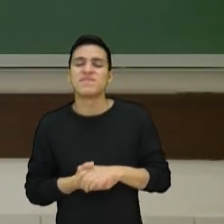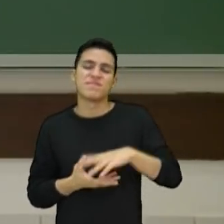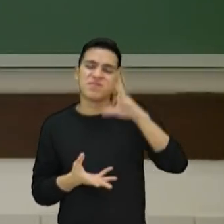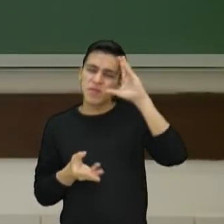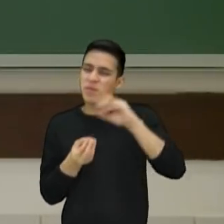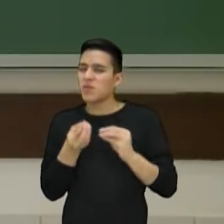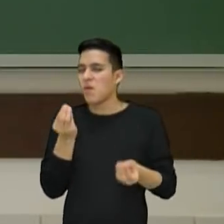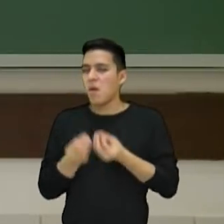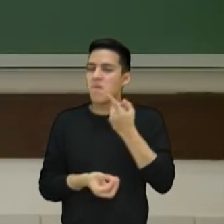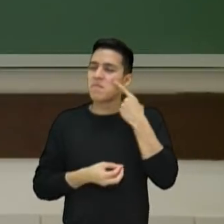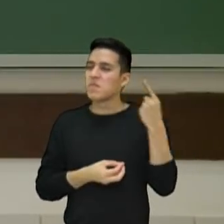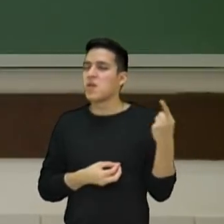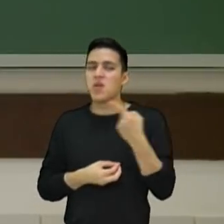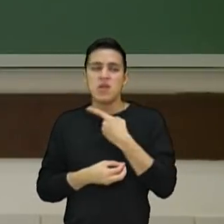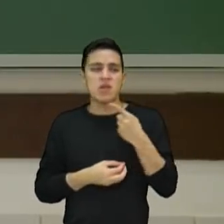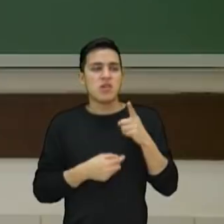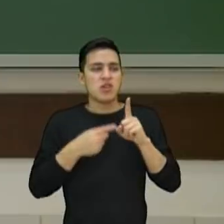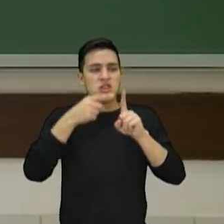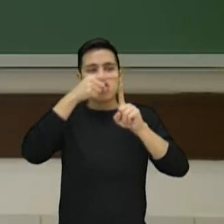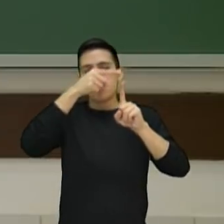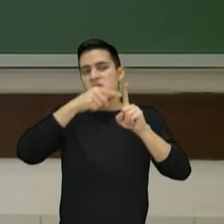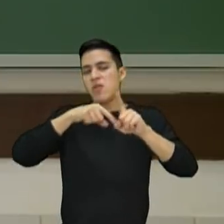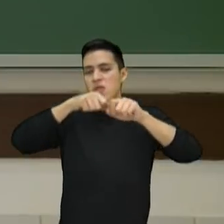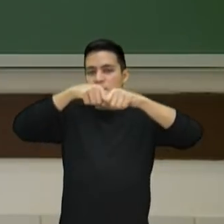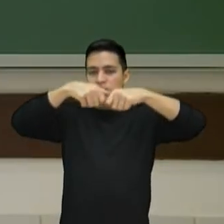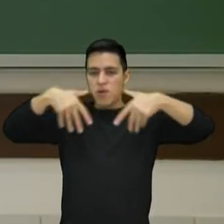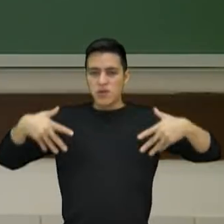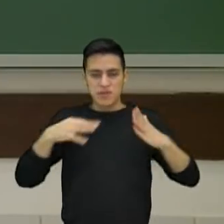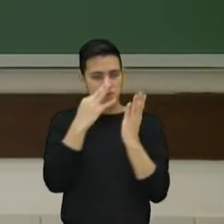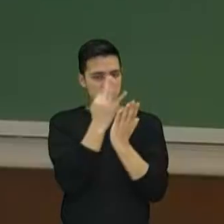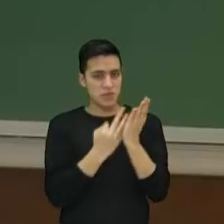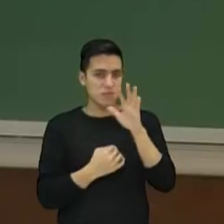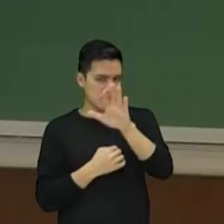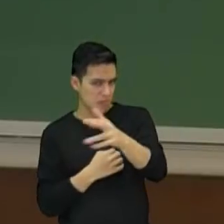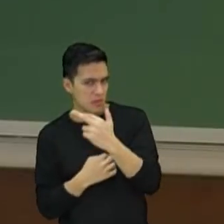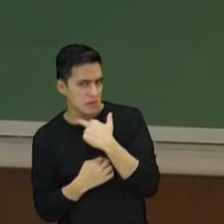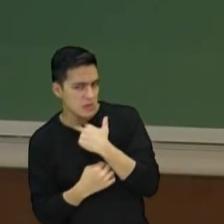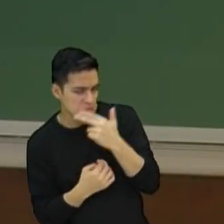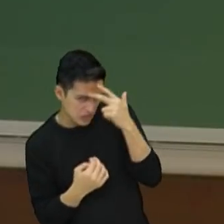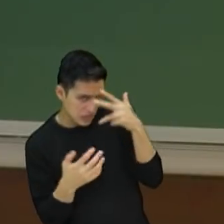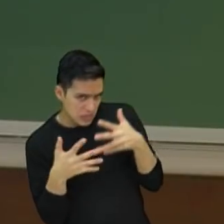isso. Tipologia textual. Pessoal, não confunda isso aqui. Eu já vi muitos alunos perderem